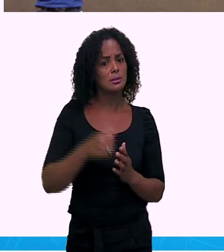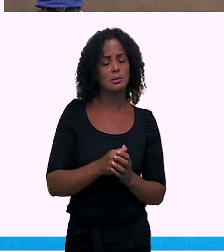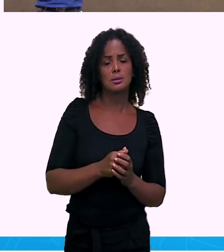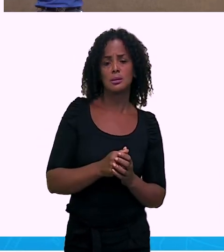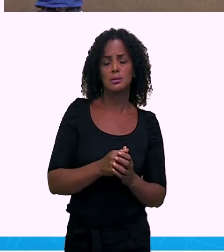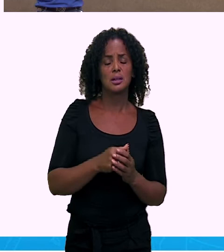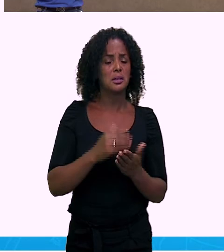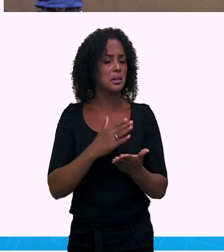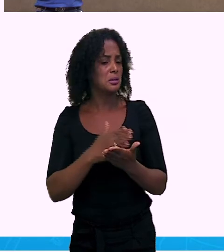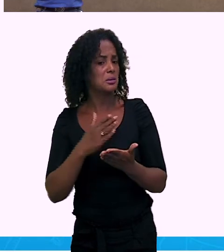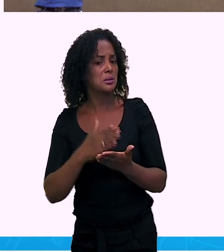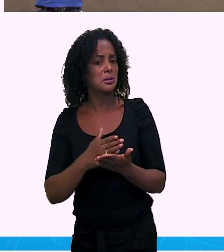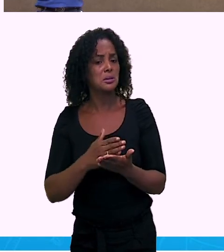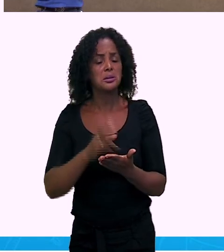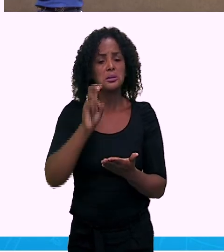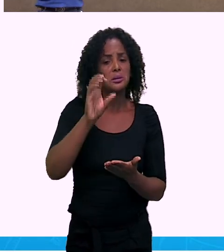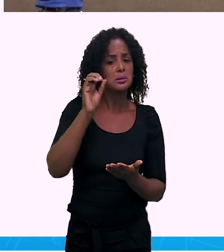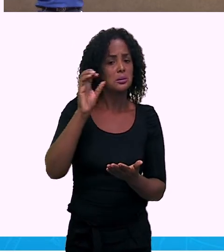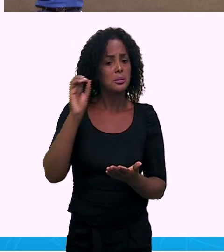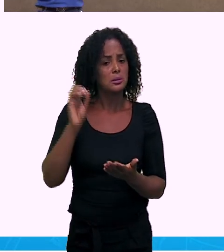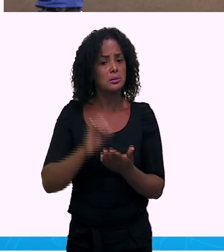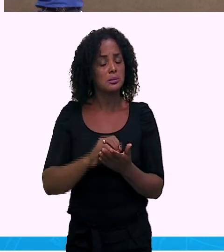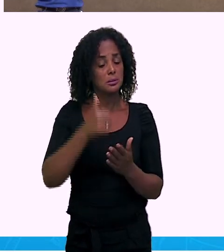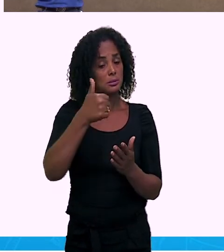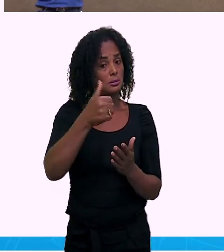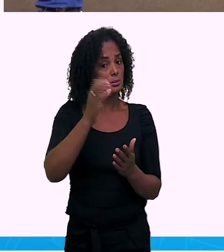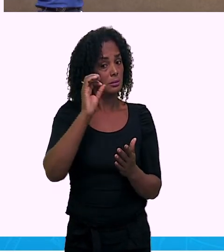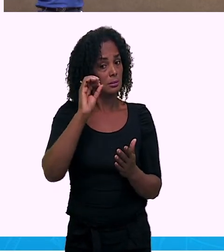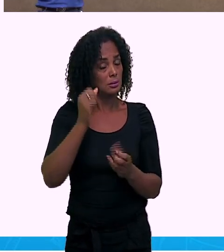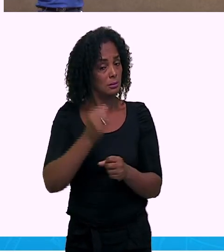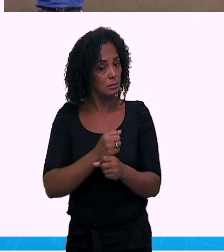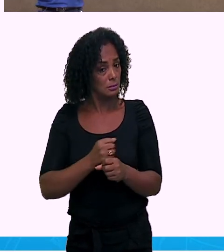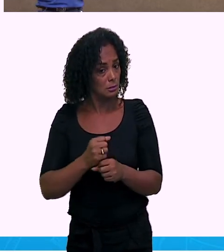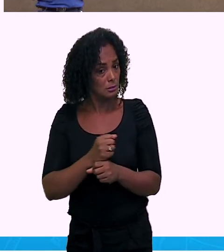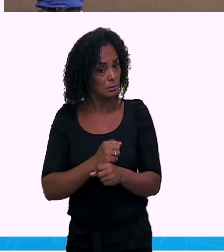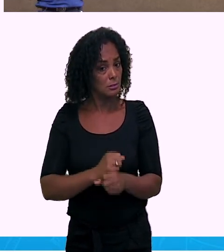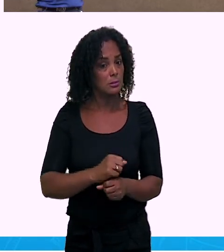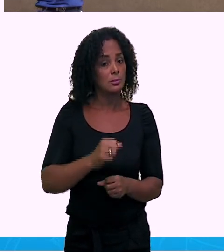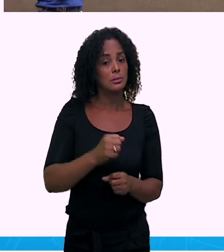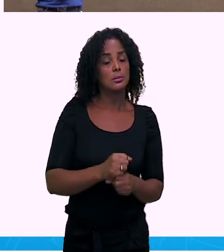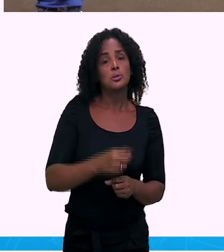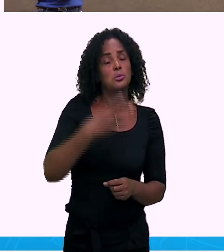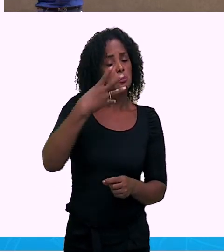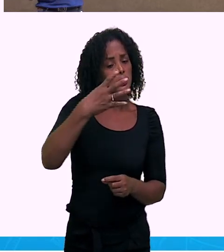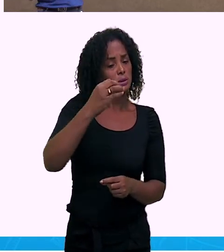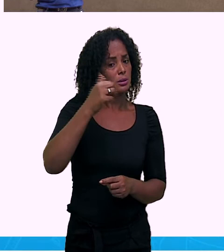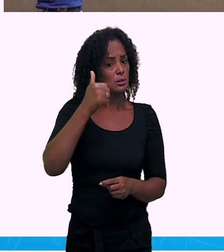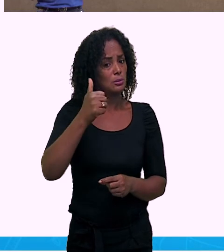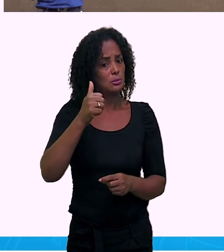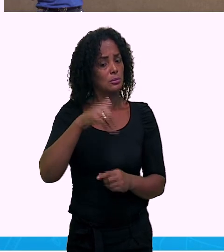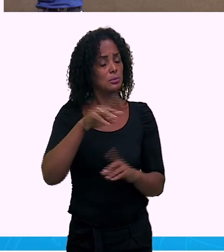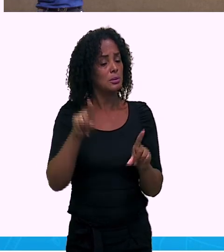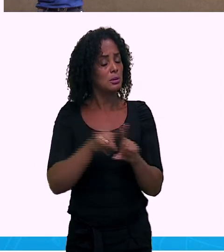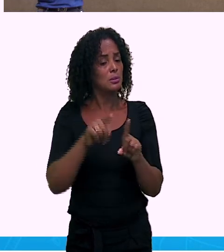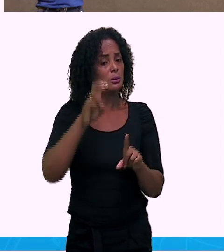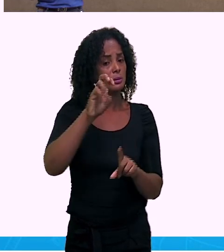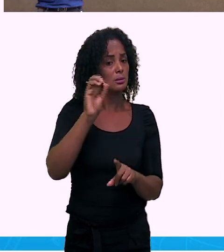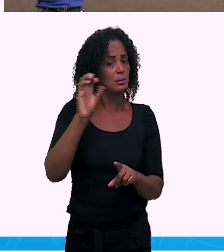e 500. Então, 100 anos aí, 401 e 500. O ano